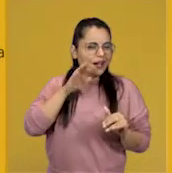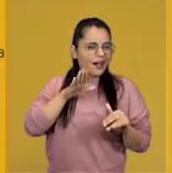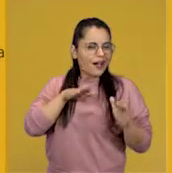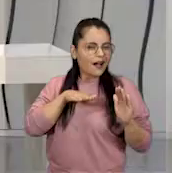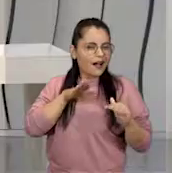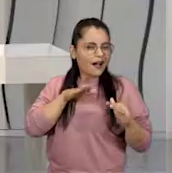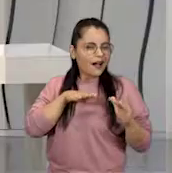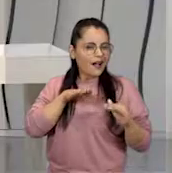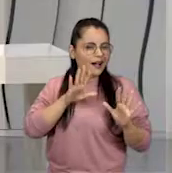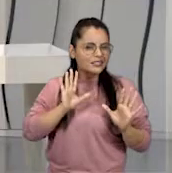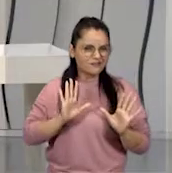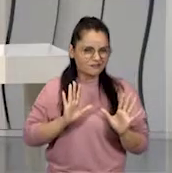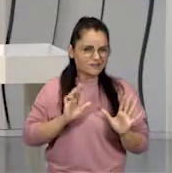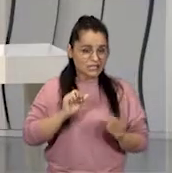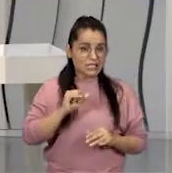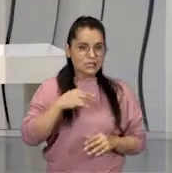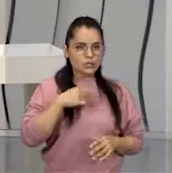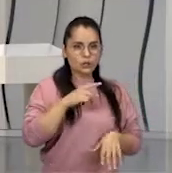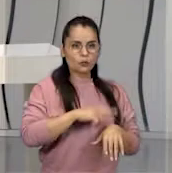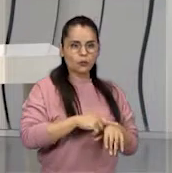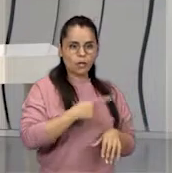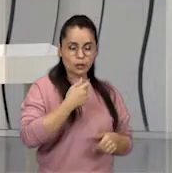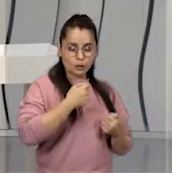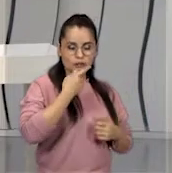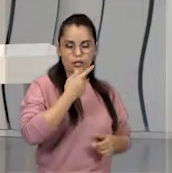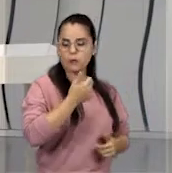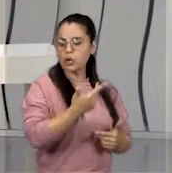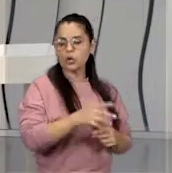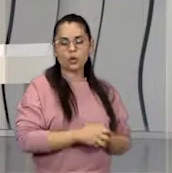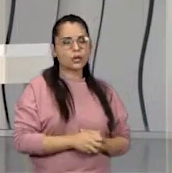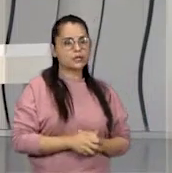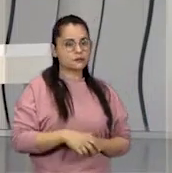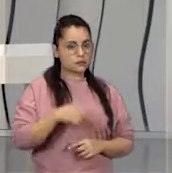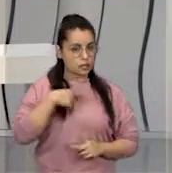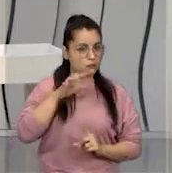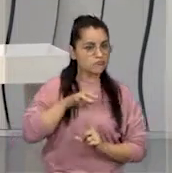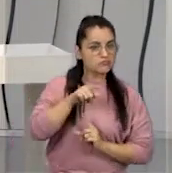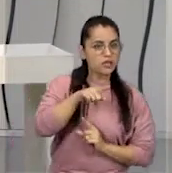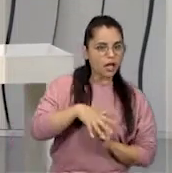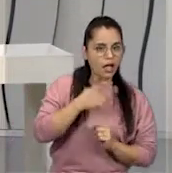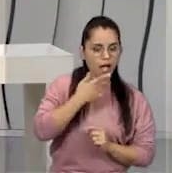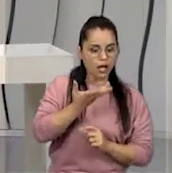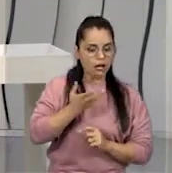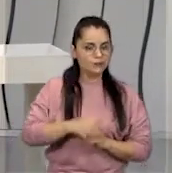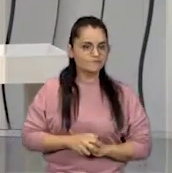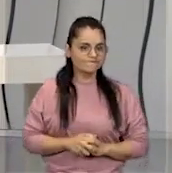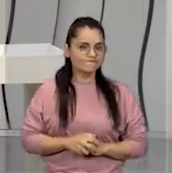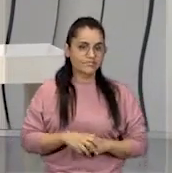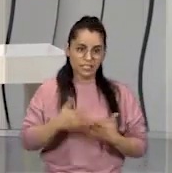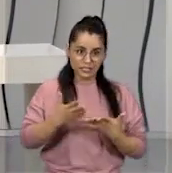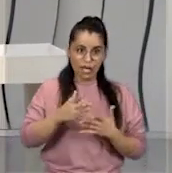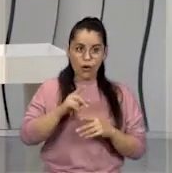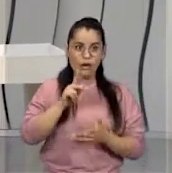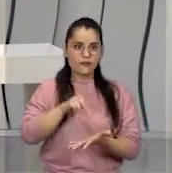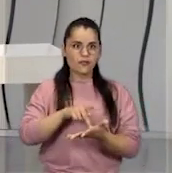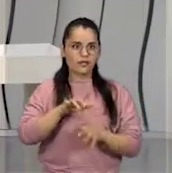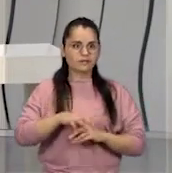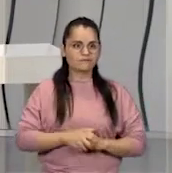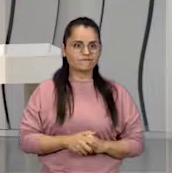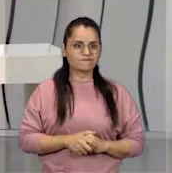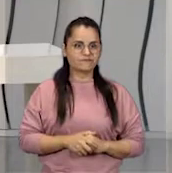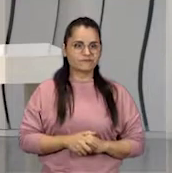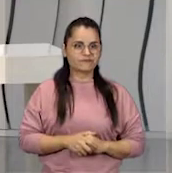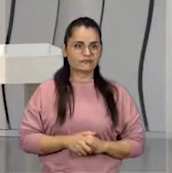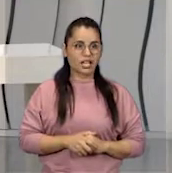dizer, que se naquele momento eu preciso falar determinada coisa, convencer o outro daquilo que eu quero, então aquilo passa a ser verdade.